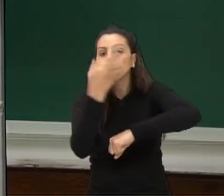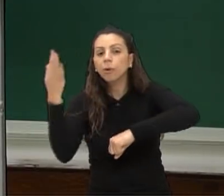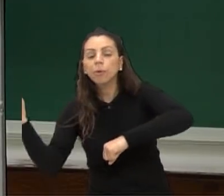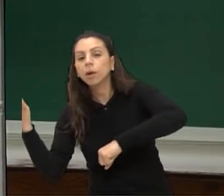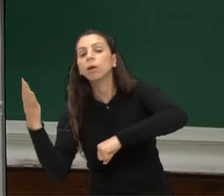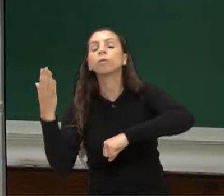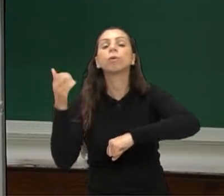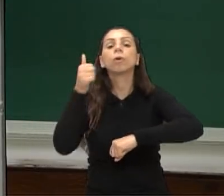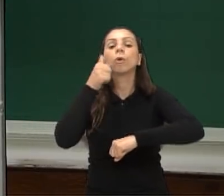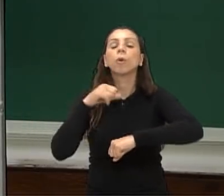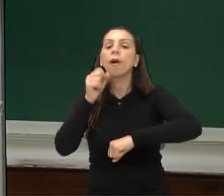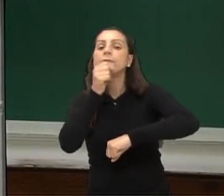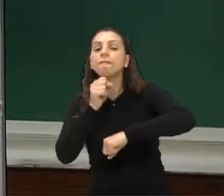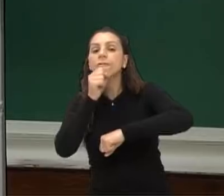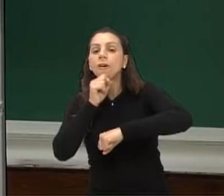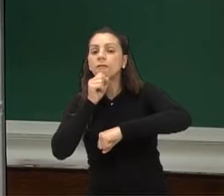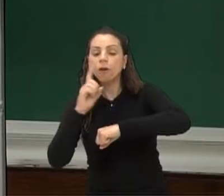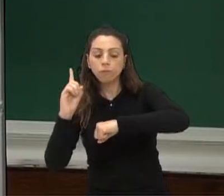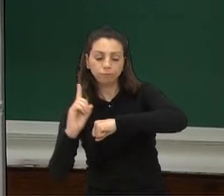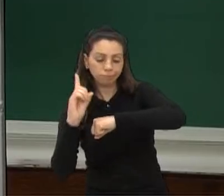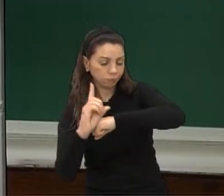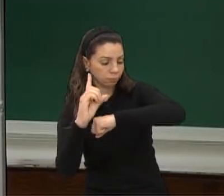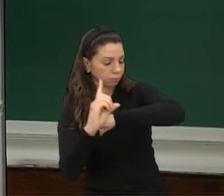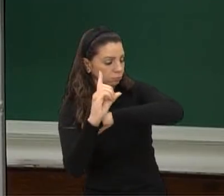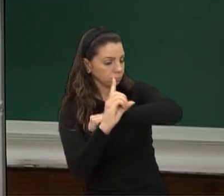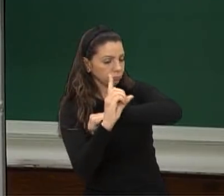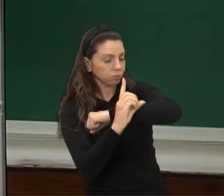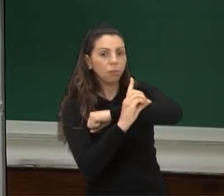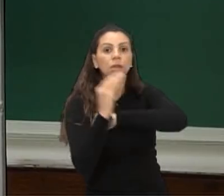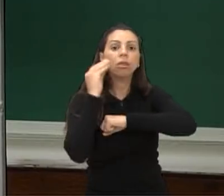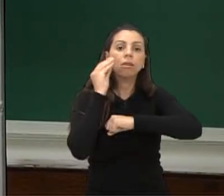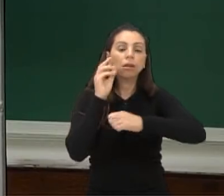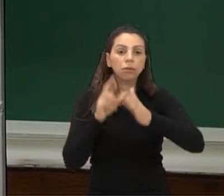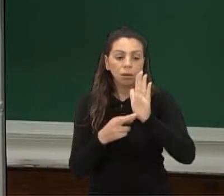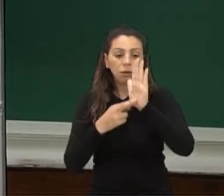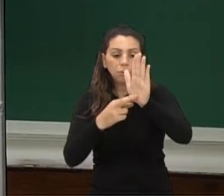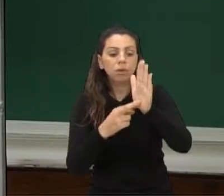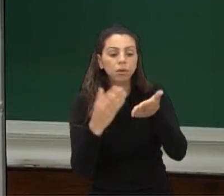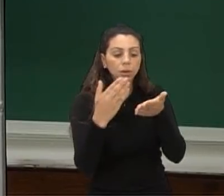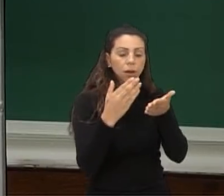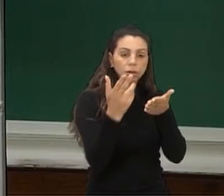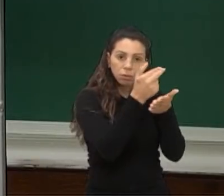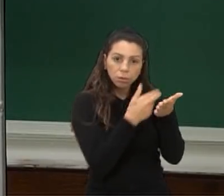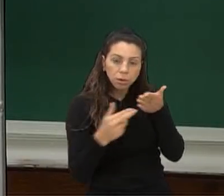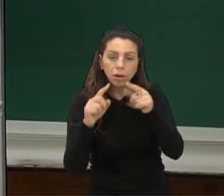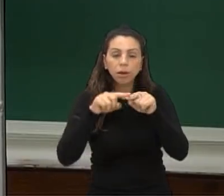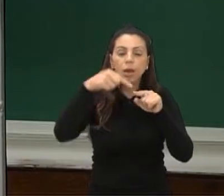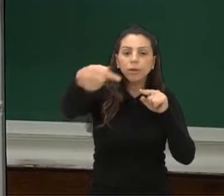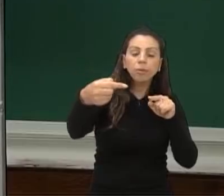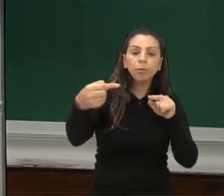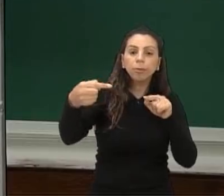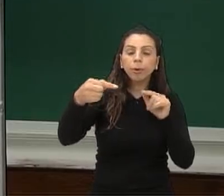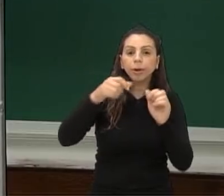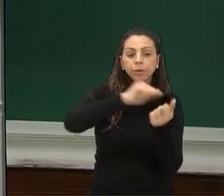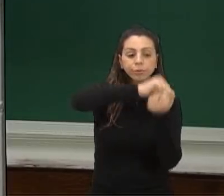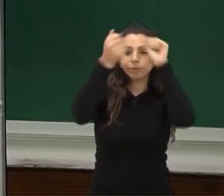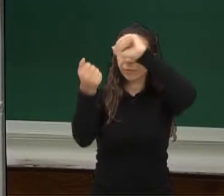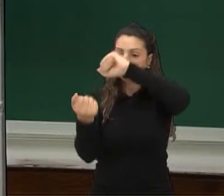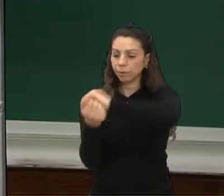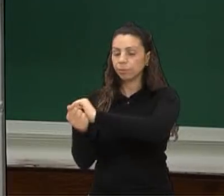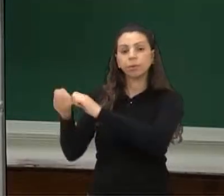extensão total da avenida? Imagina uma avenida, faz aí um desenho no teu caderno,